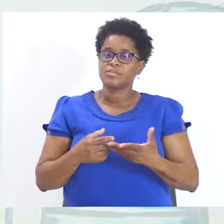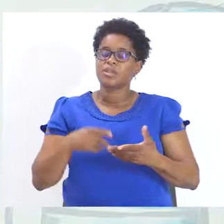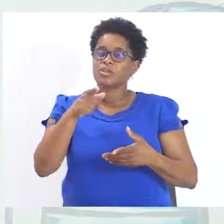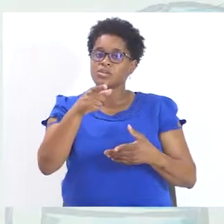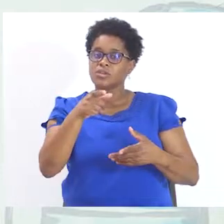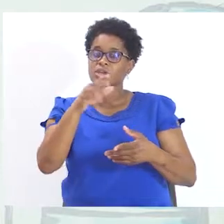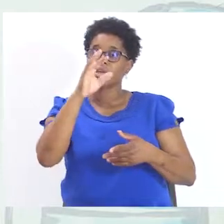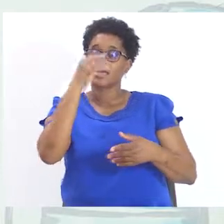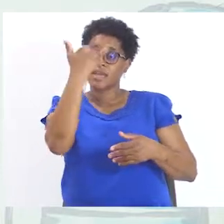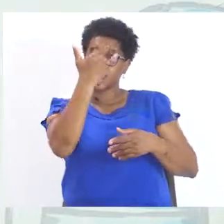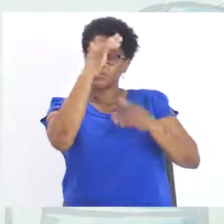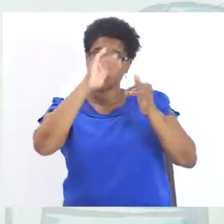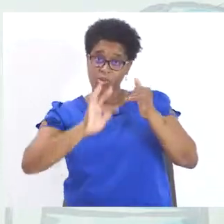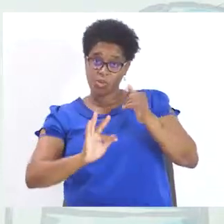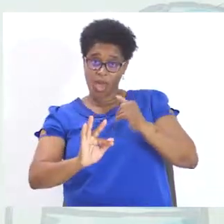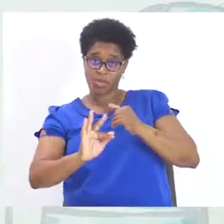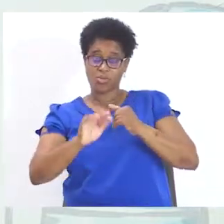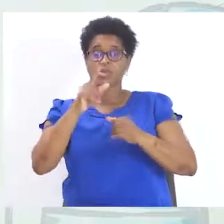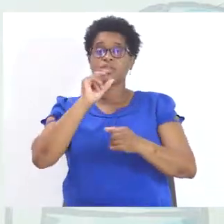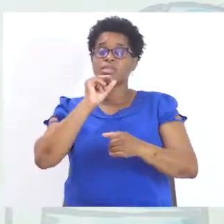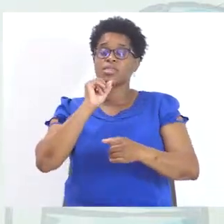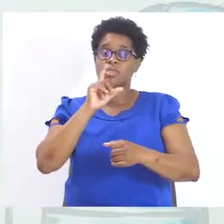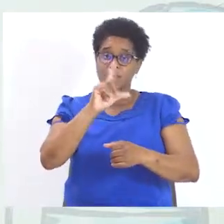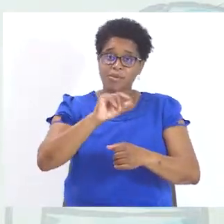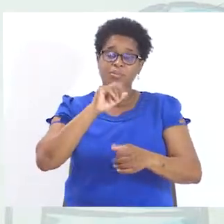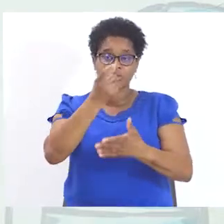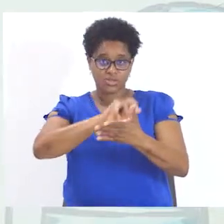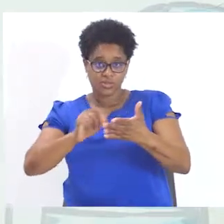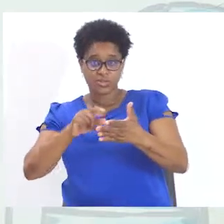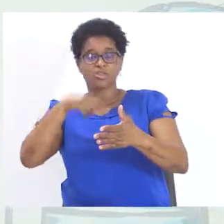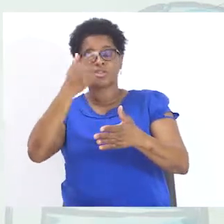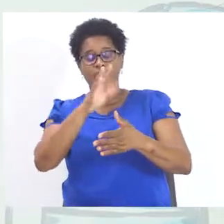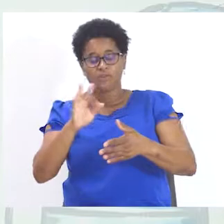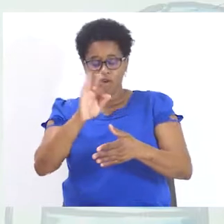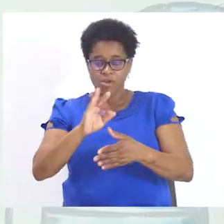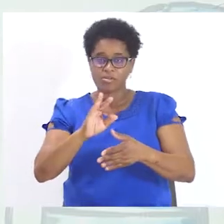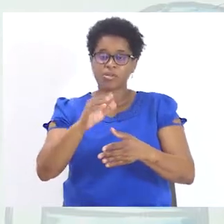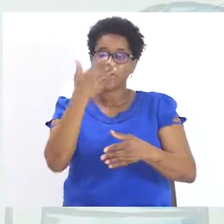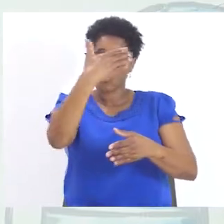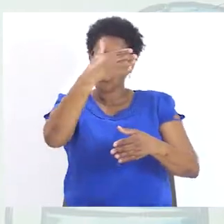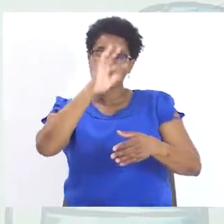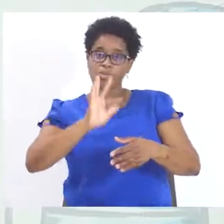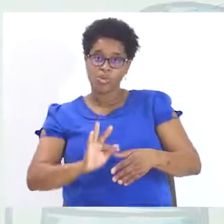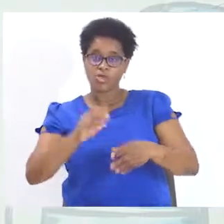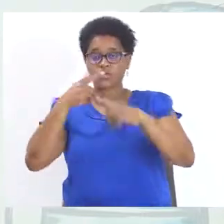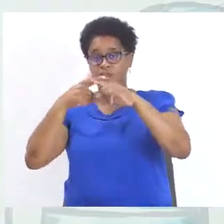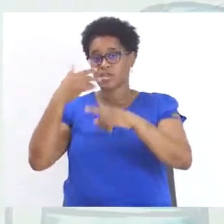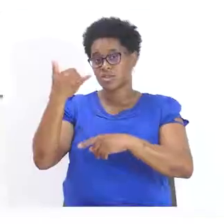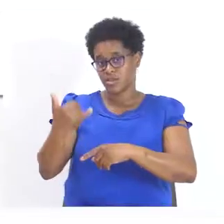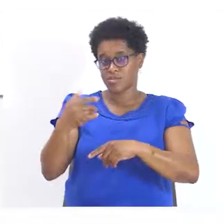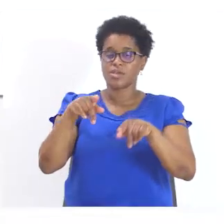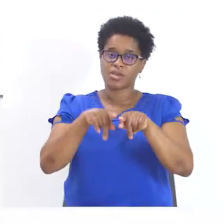y sobre 4, também podemos escrever de uma outra forma. 1 sobre 4 vezes y. É a mesma coisa.